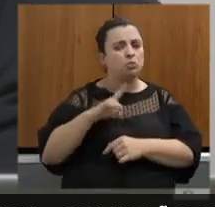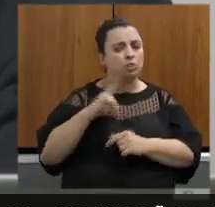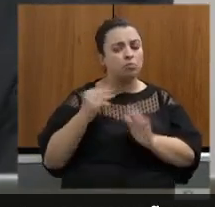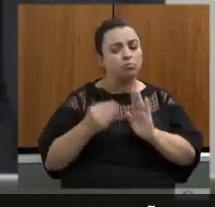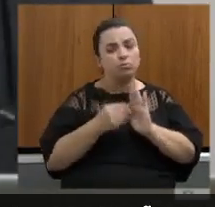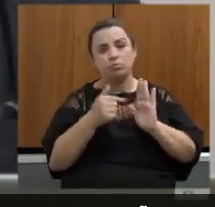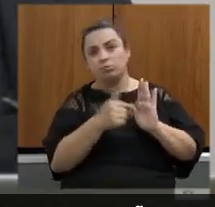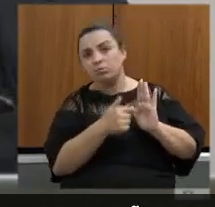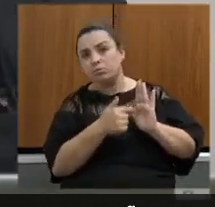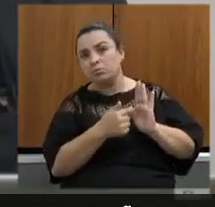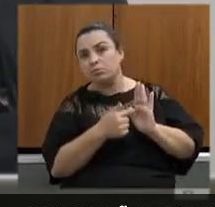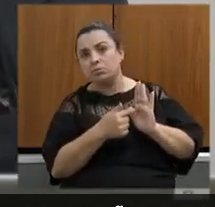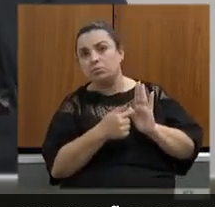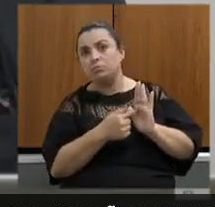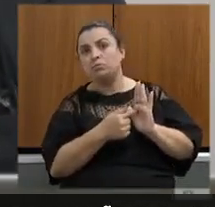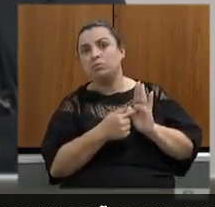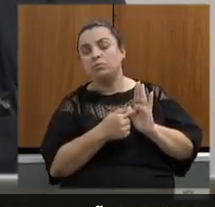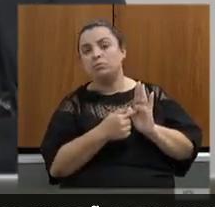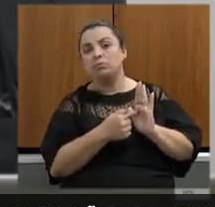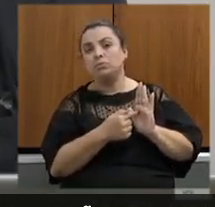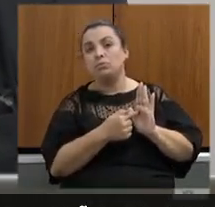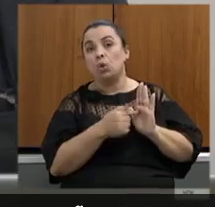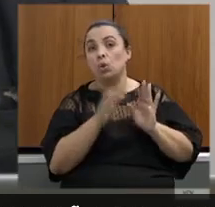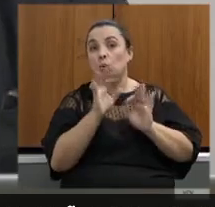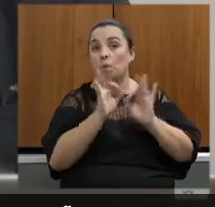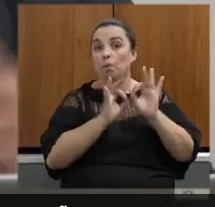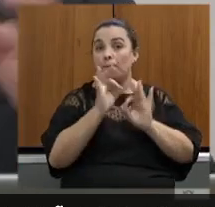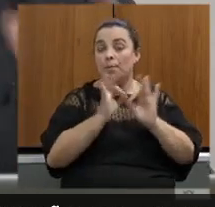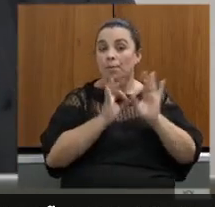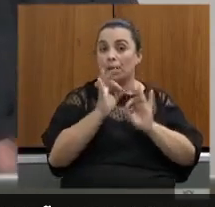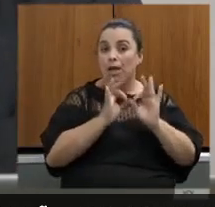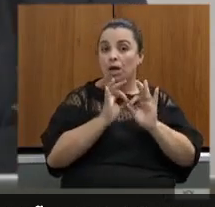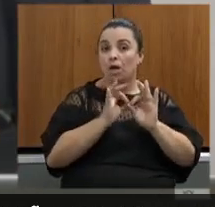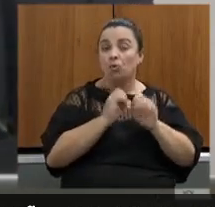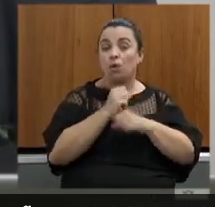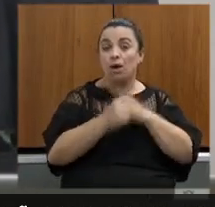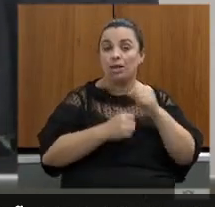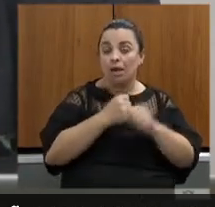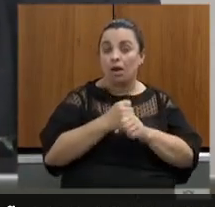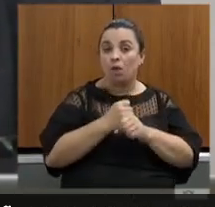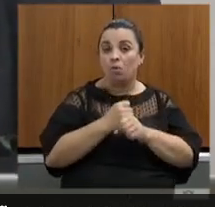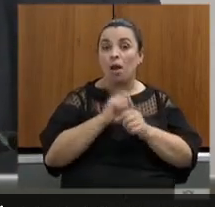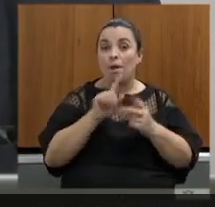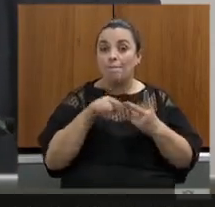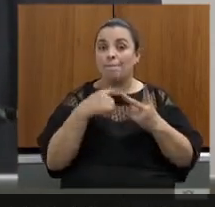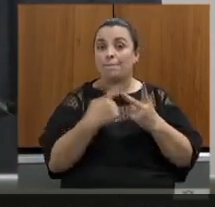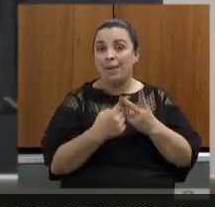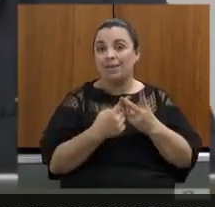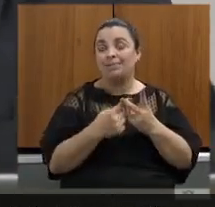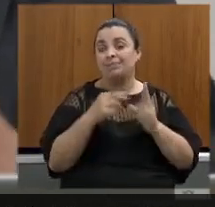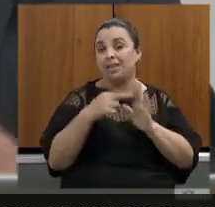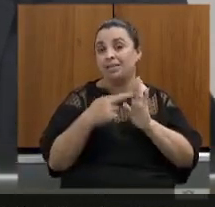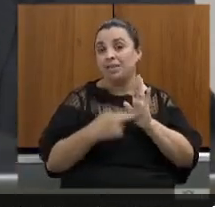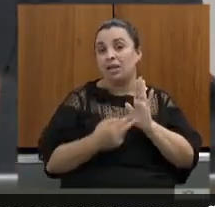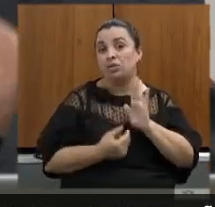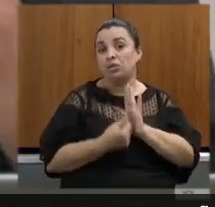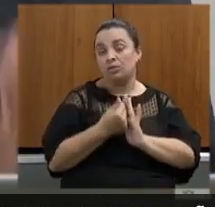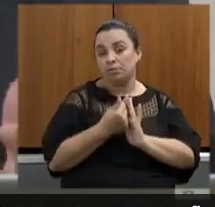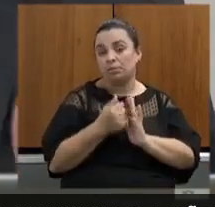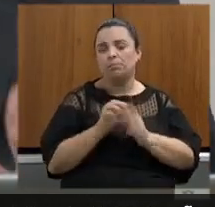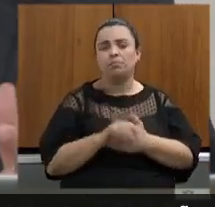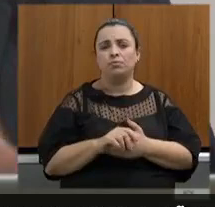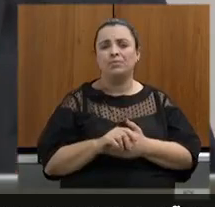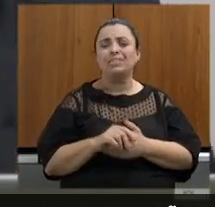na tanto no plano plurianual como nas diretrizes orçamentárias e essa